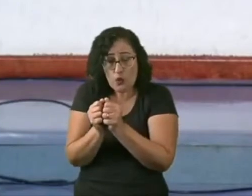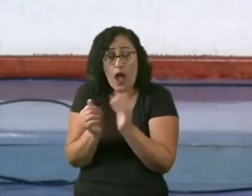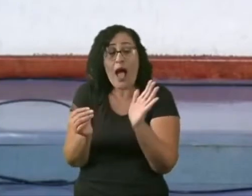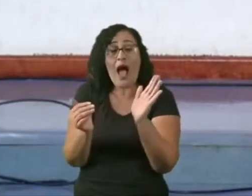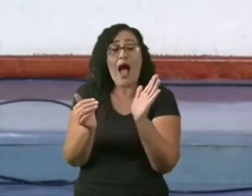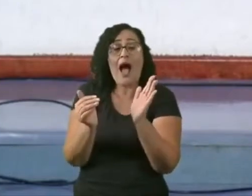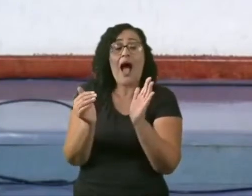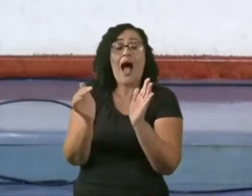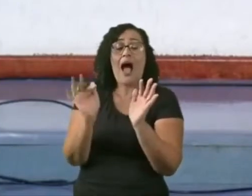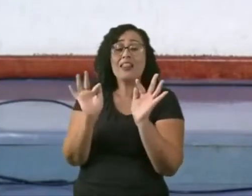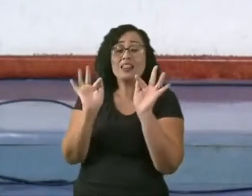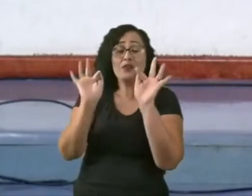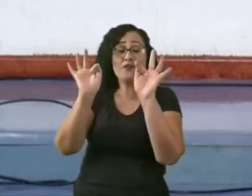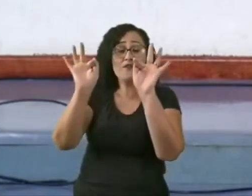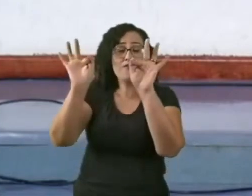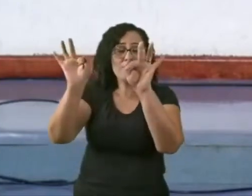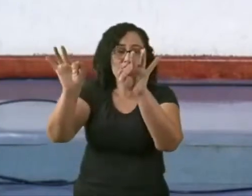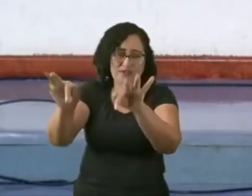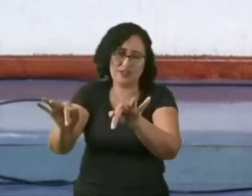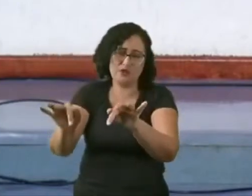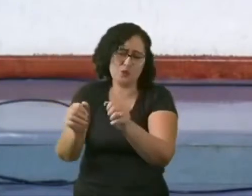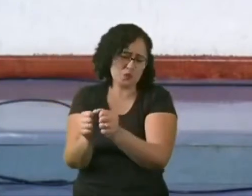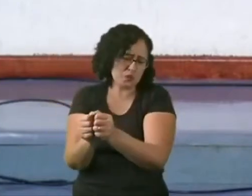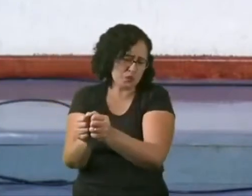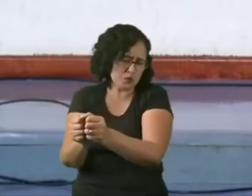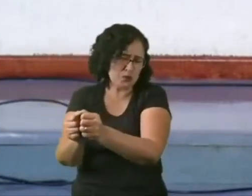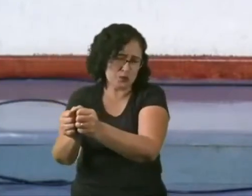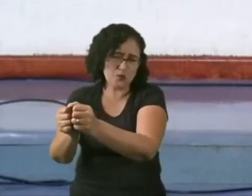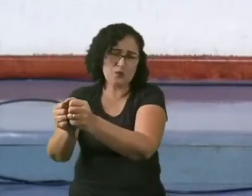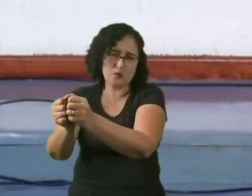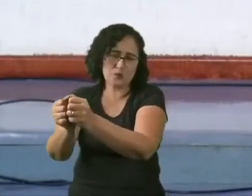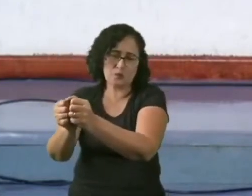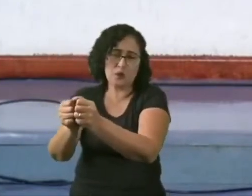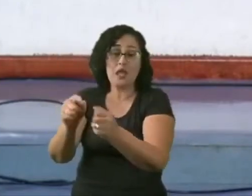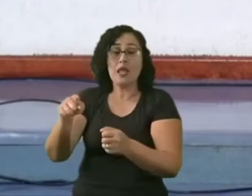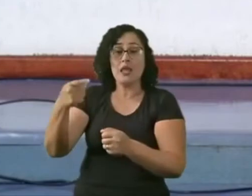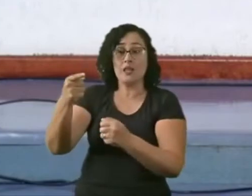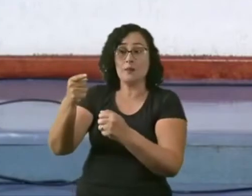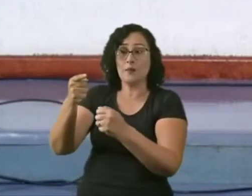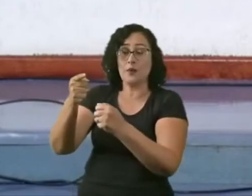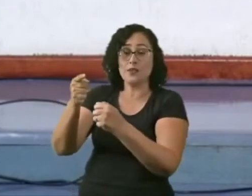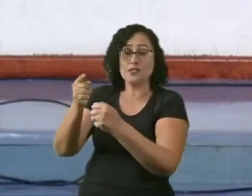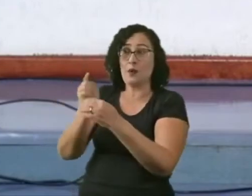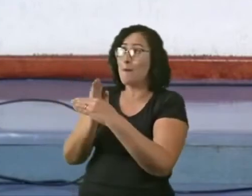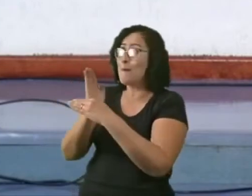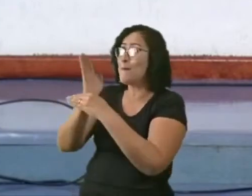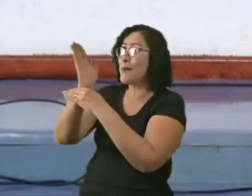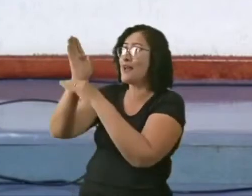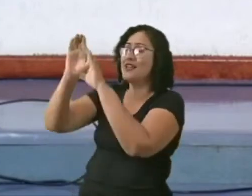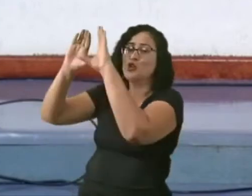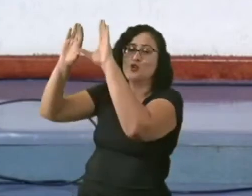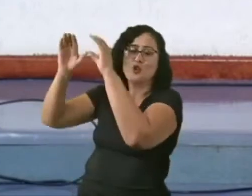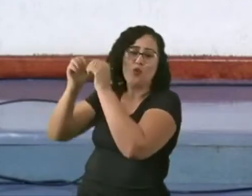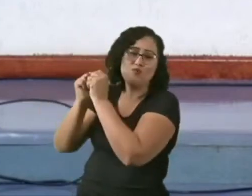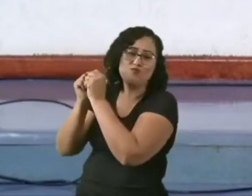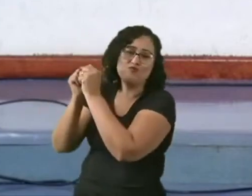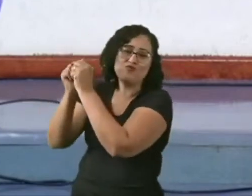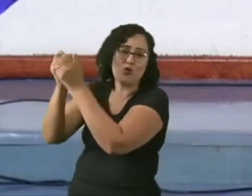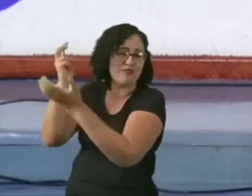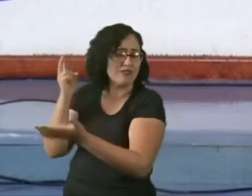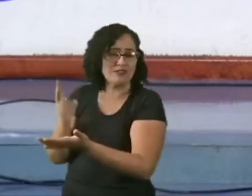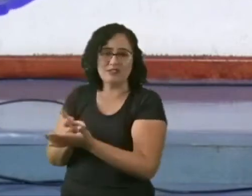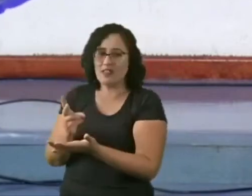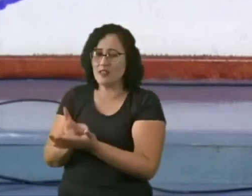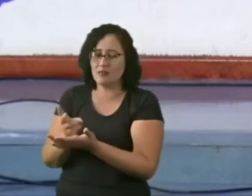Jesus, Ele caminha conosco, e precisamos ter essa compreensão do todo, irmãos. Eu não sei qual foi a tua trajetória